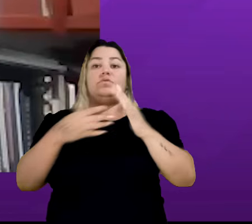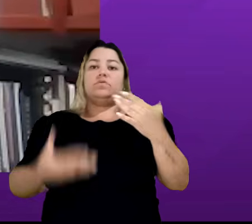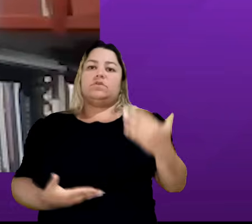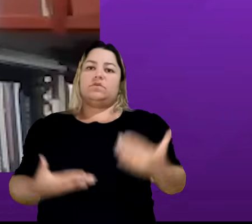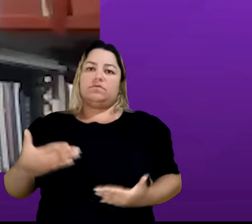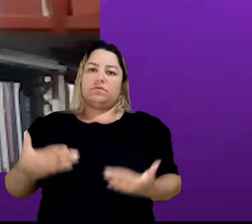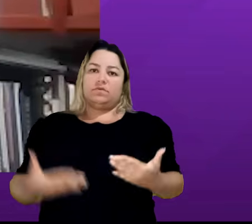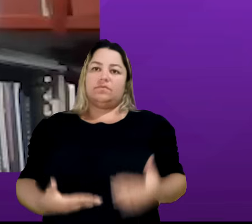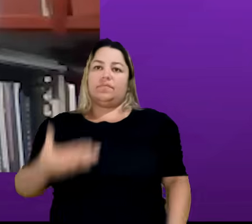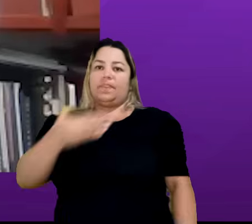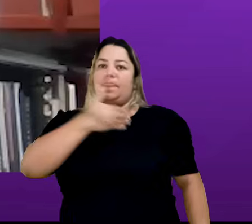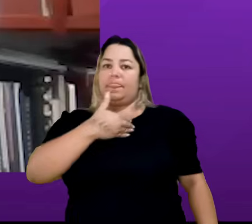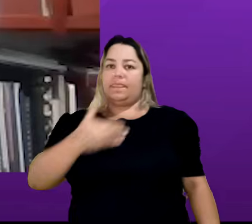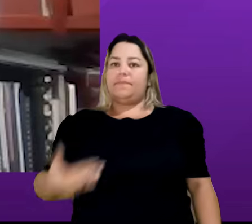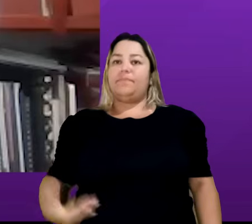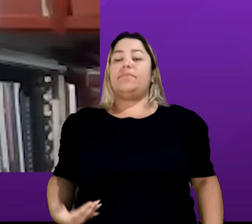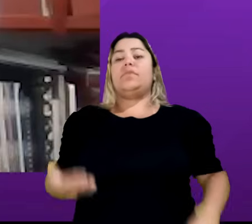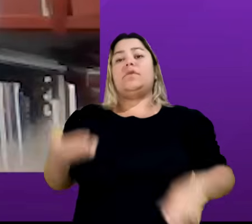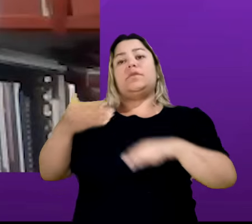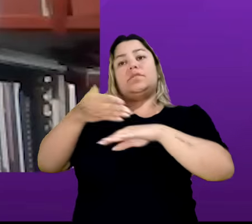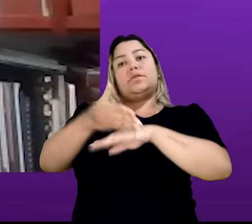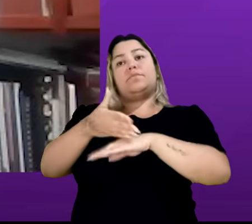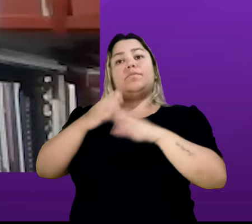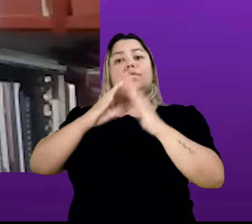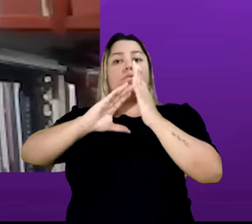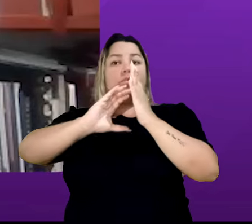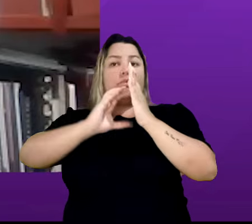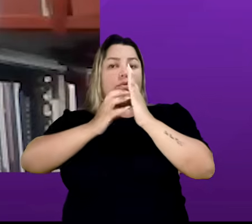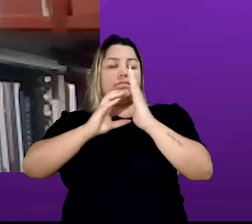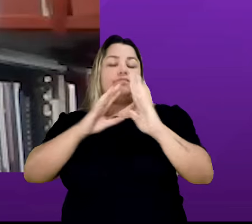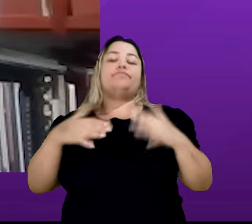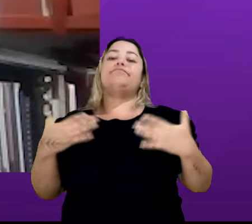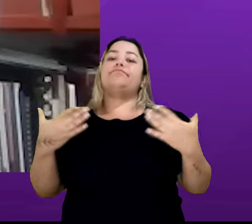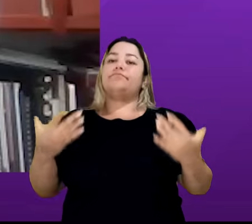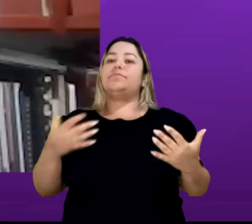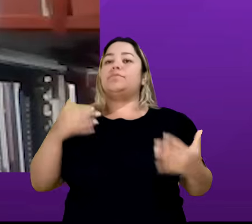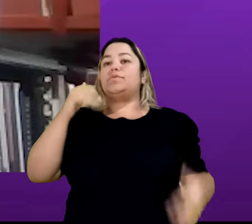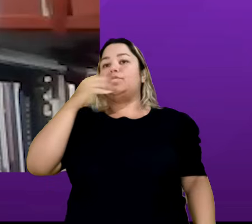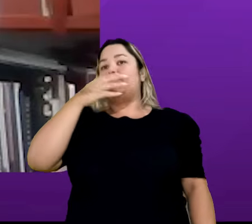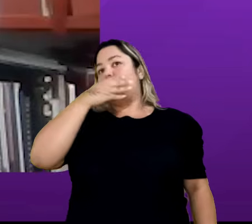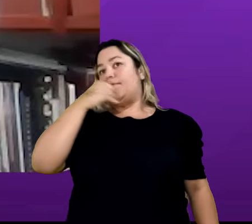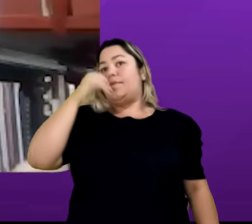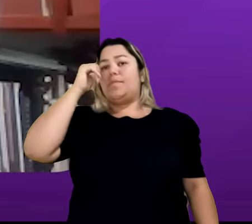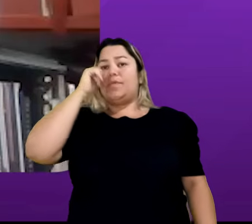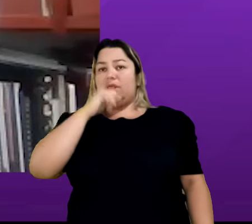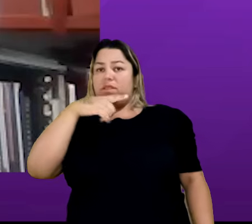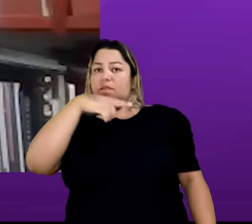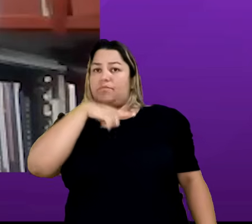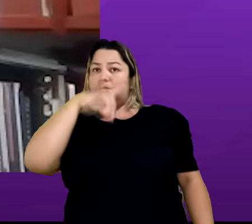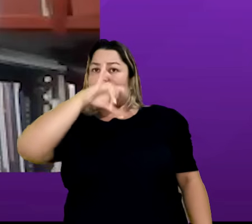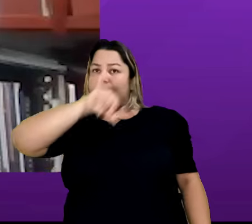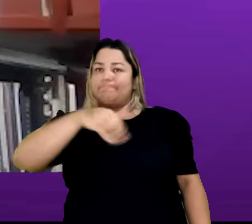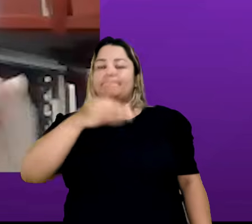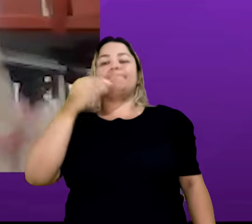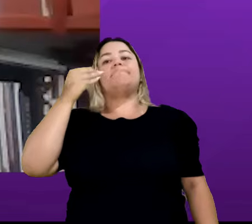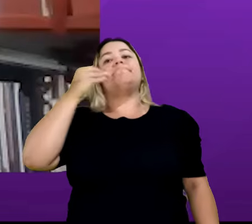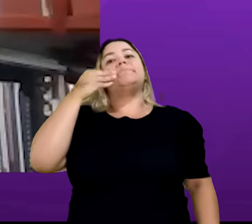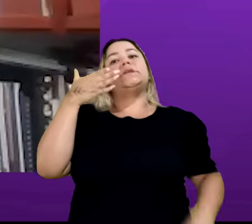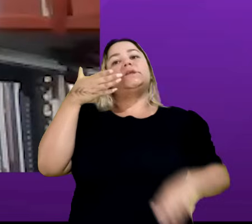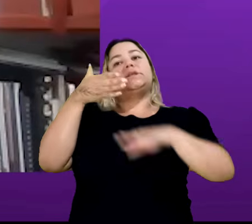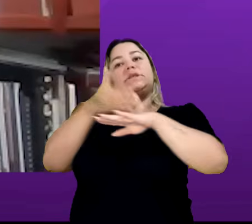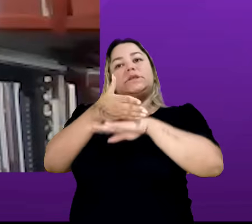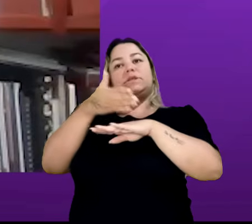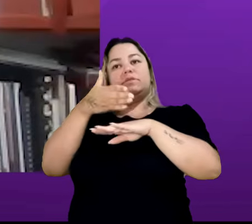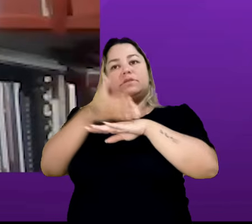por concurso público. Portanto, tanto homem como mulher têm as mesmas oportunidades e entram, e a partir